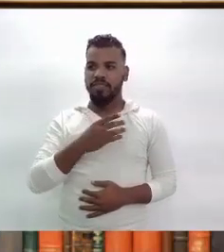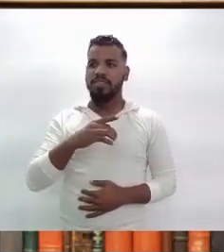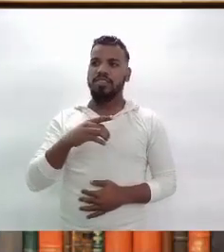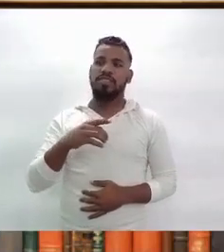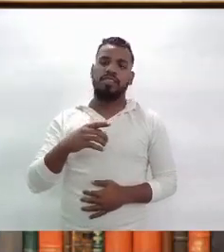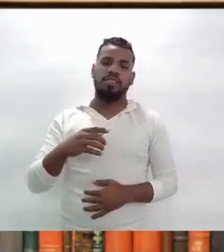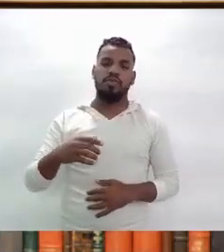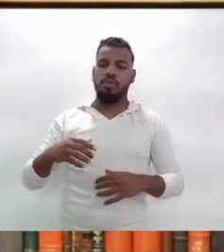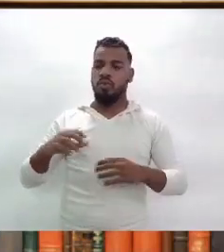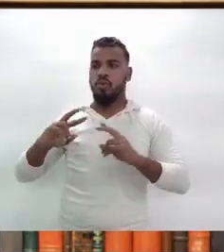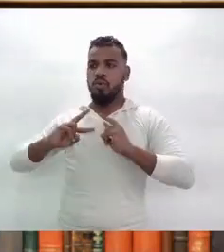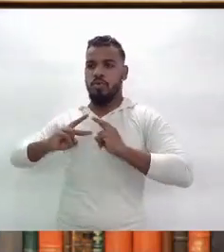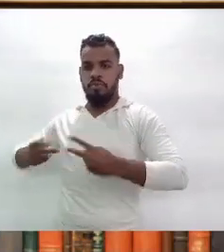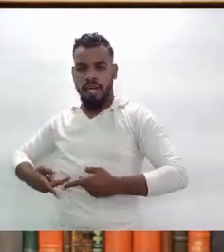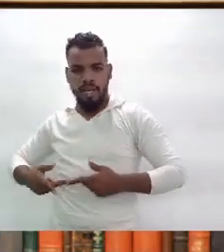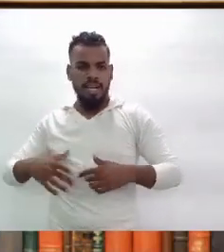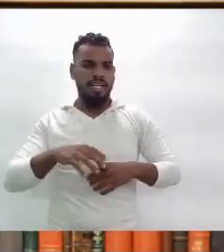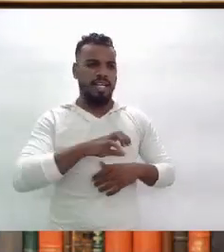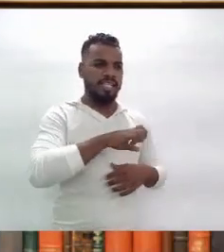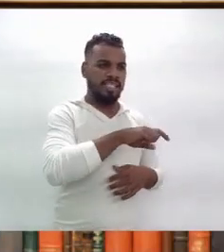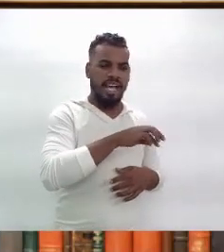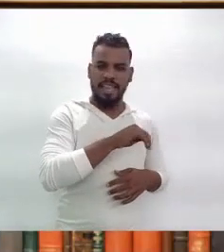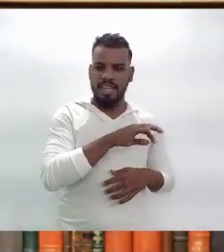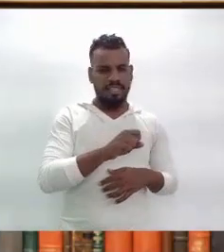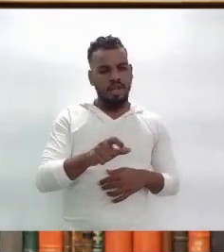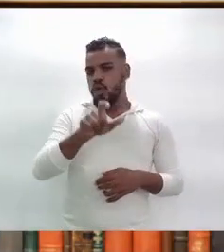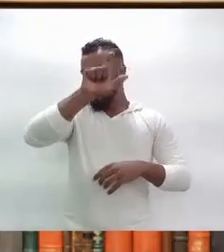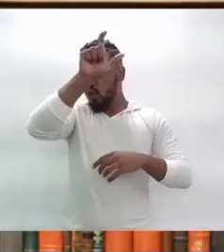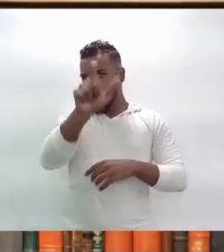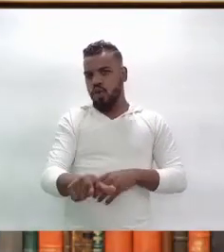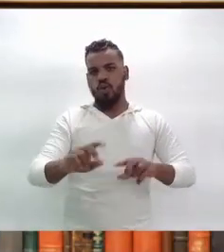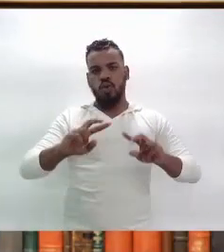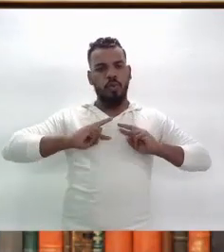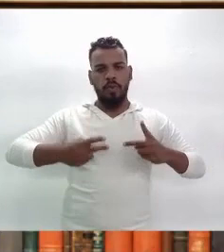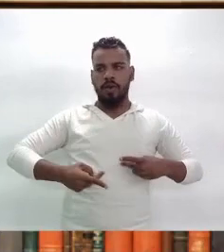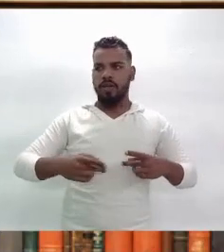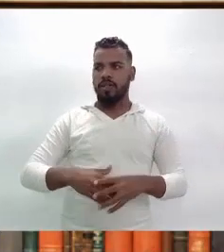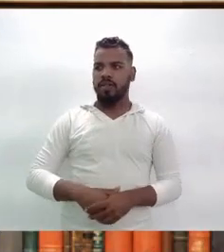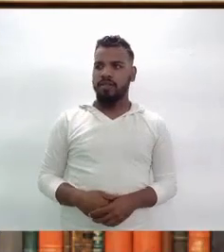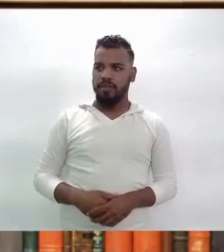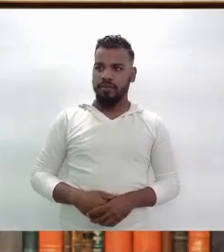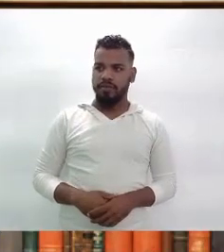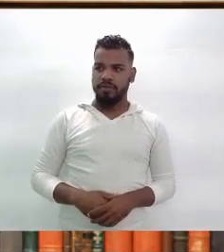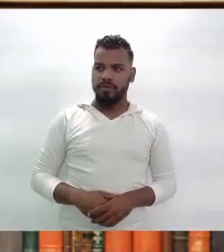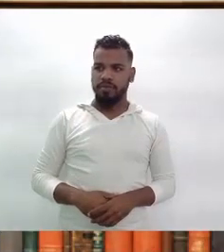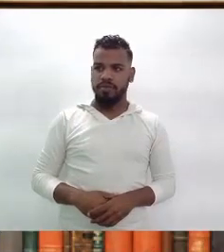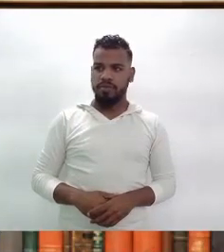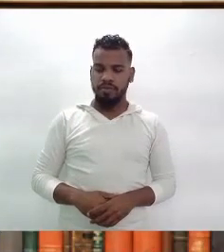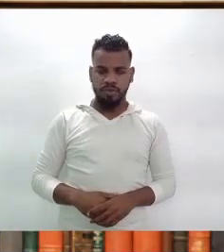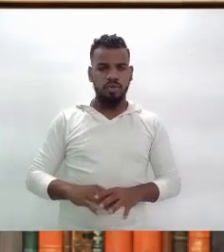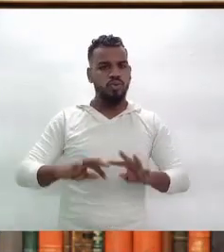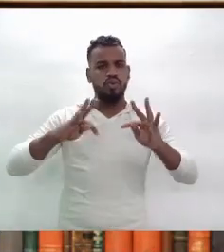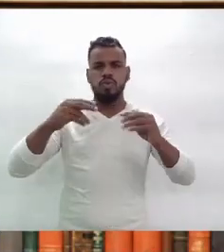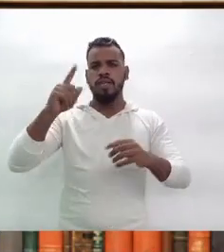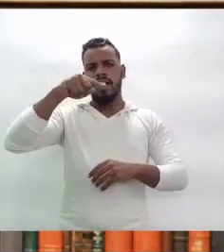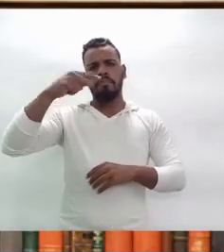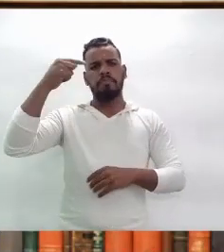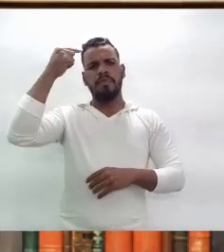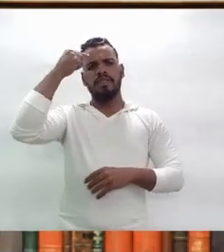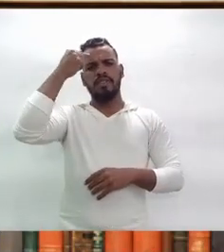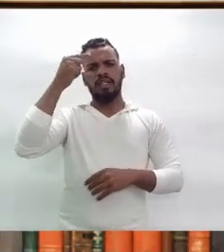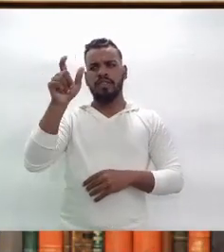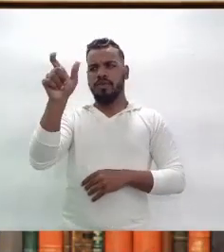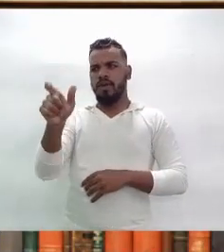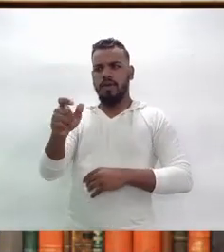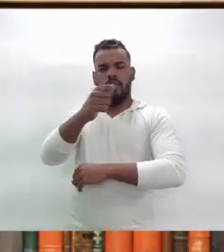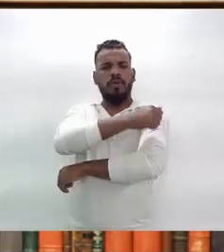o que é de humanas, o que é exato, tudo é o homem, não é isso? Tudo é homem. Olha Tudo aí, estudante. esse pensar, né, do nosso